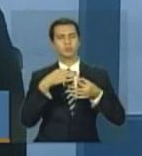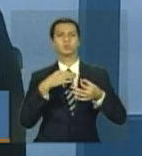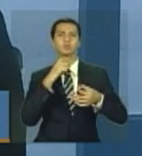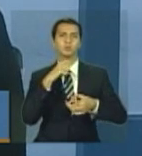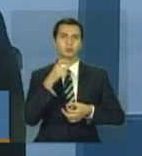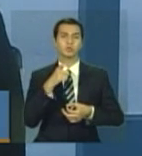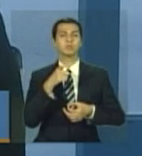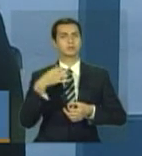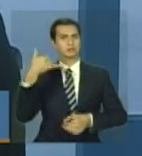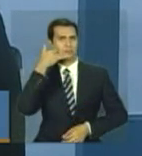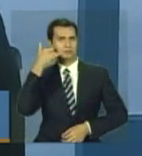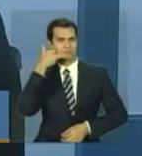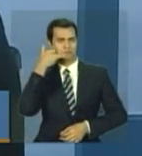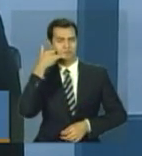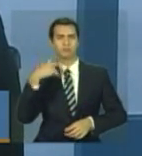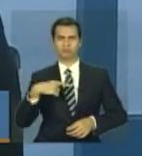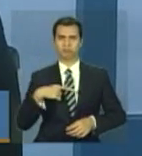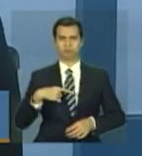61-3799-5863,